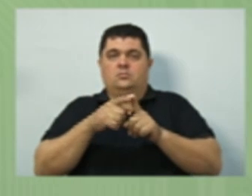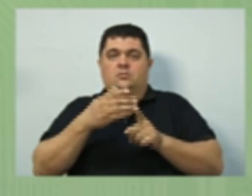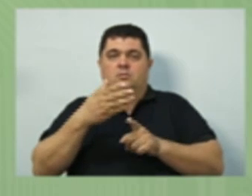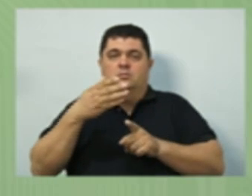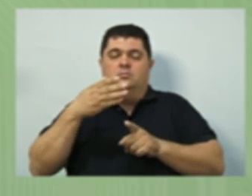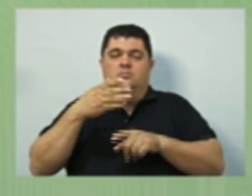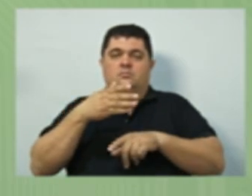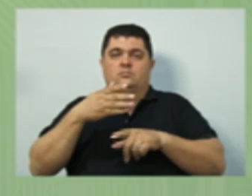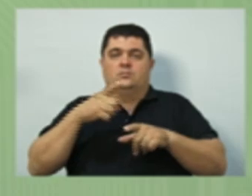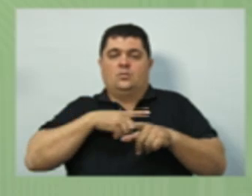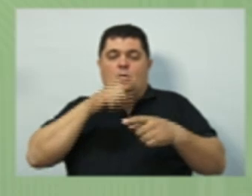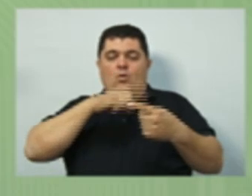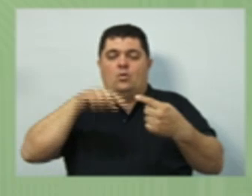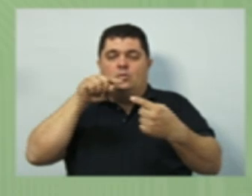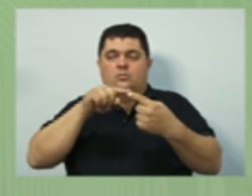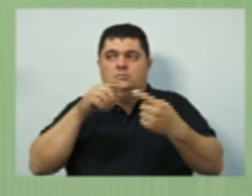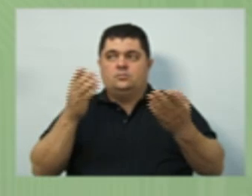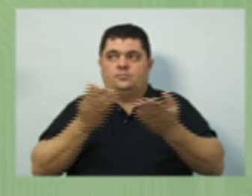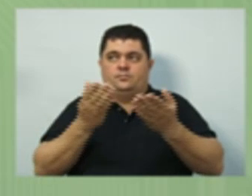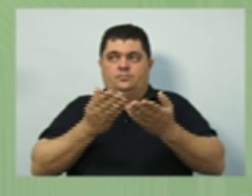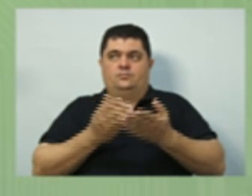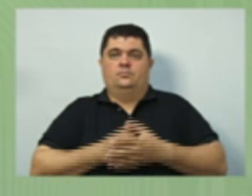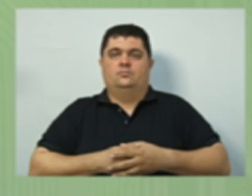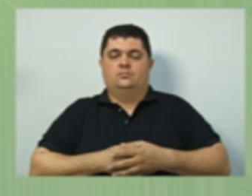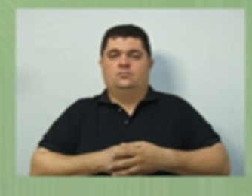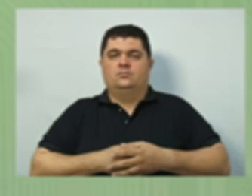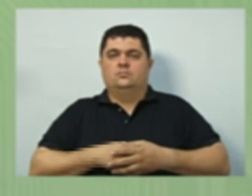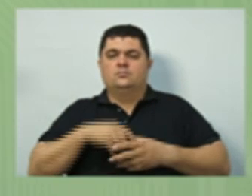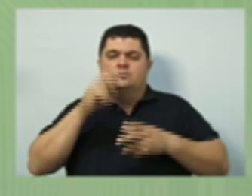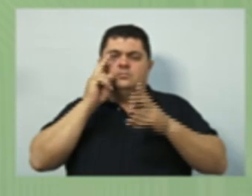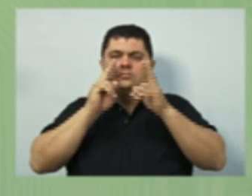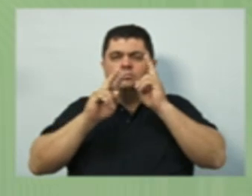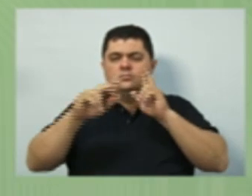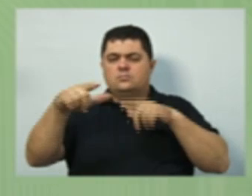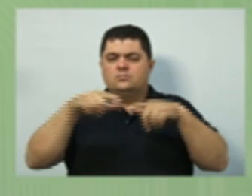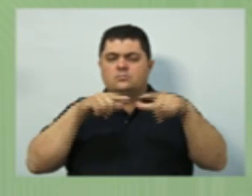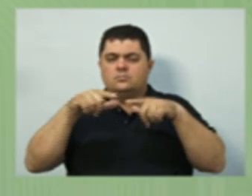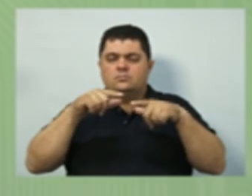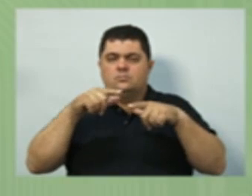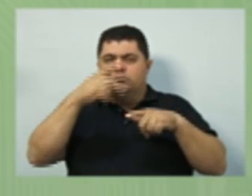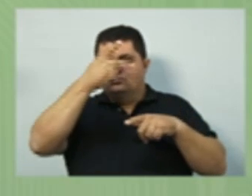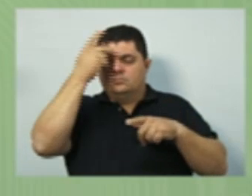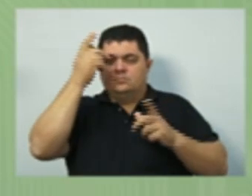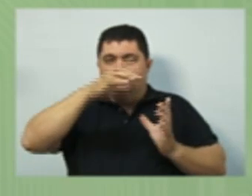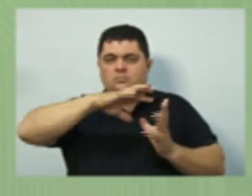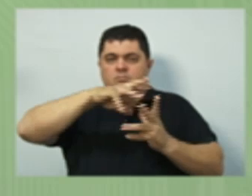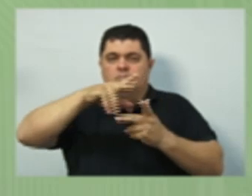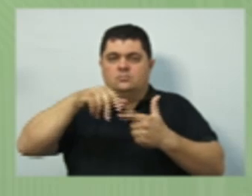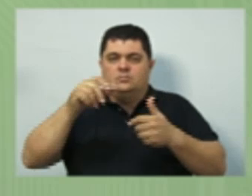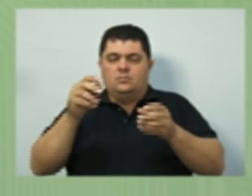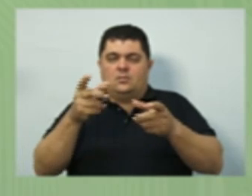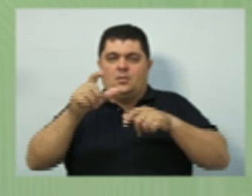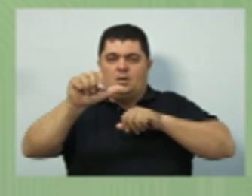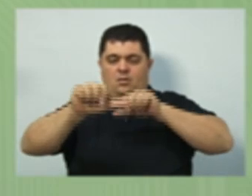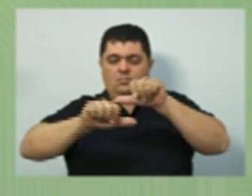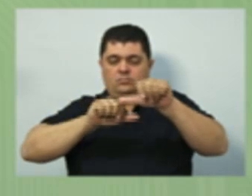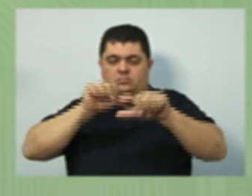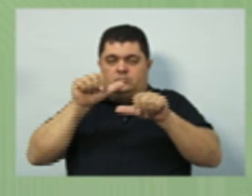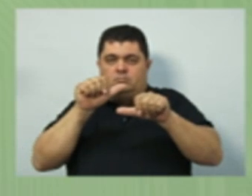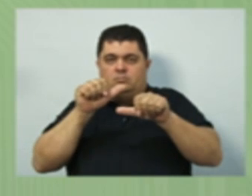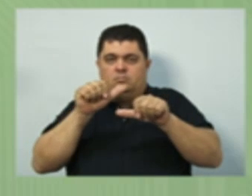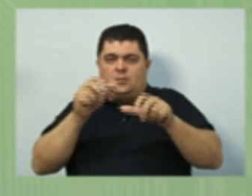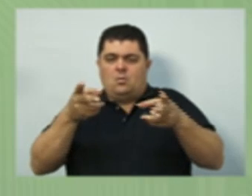Os objetivos da aula de hoje são reconhecer o trabalho humano como elemento de transformação